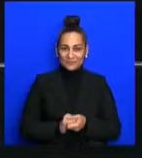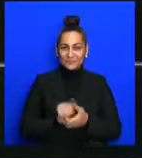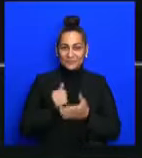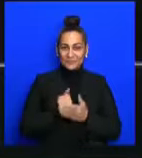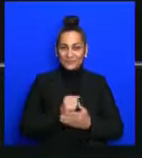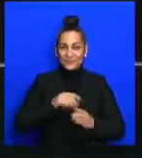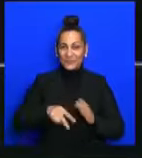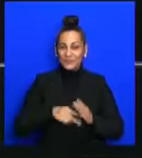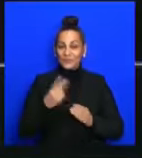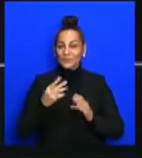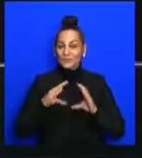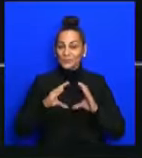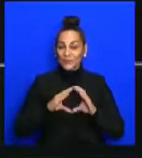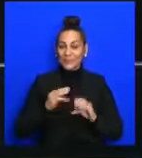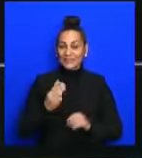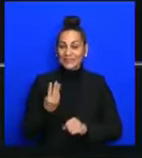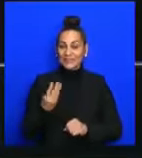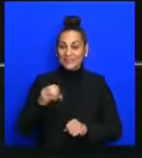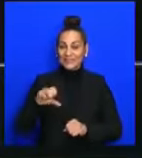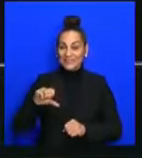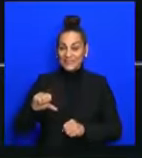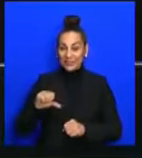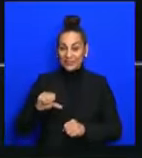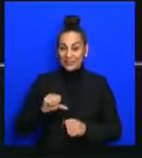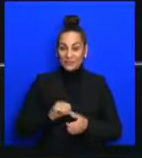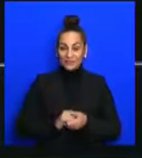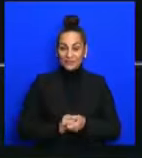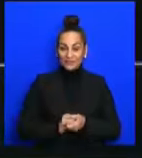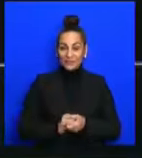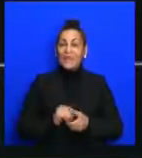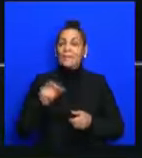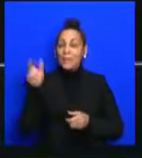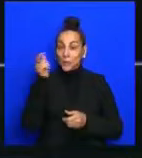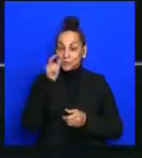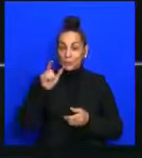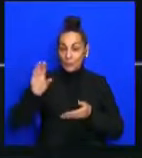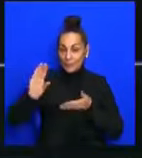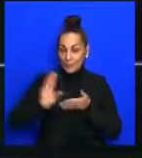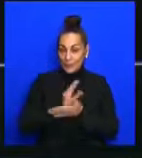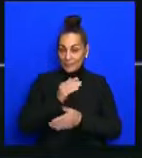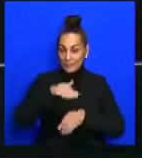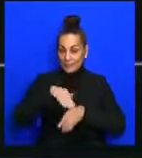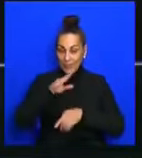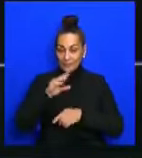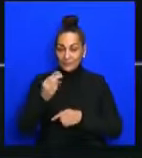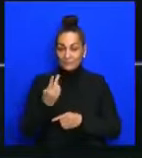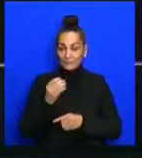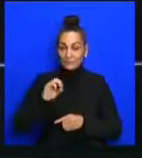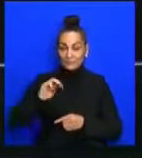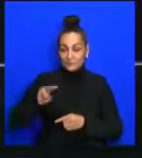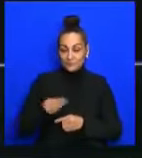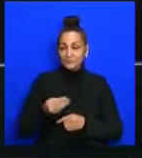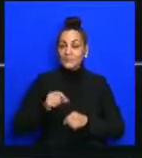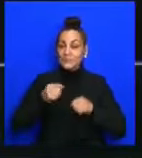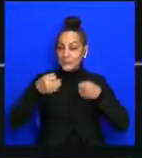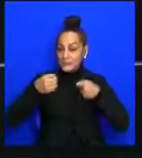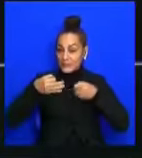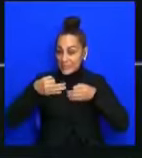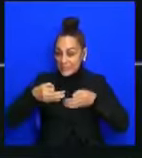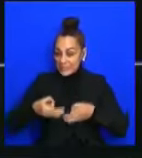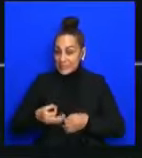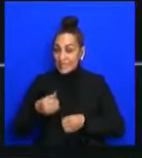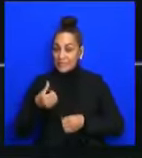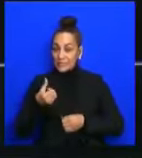Vem aí o segundo número, 39, bola 39. Para levar o prêmio de mais de 20 milhões de reais, tem que acertar os